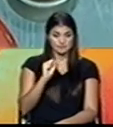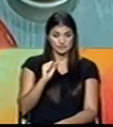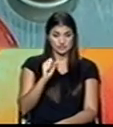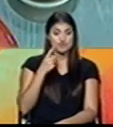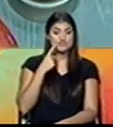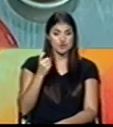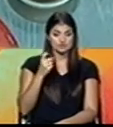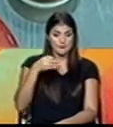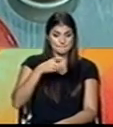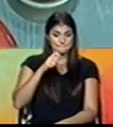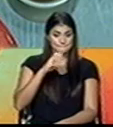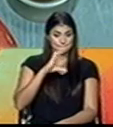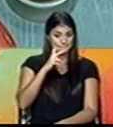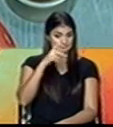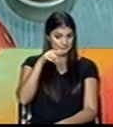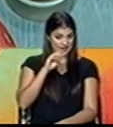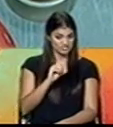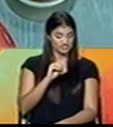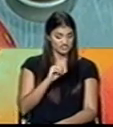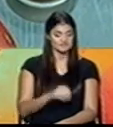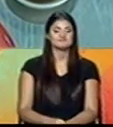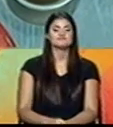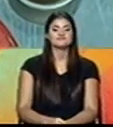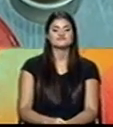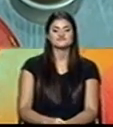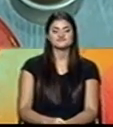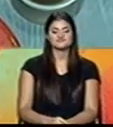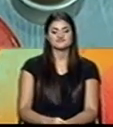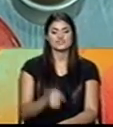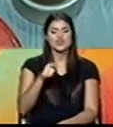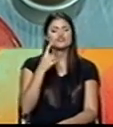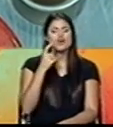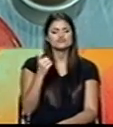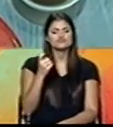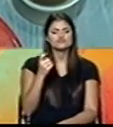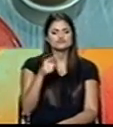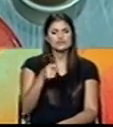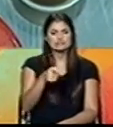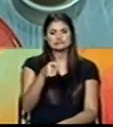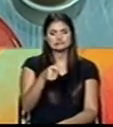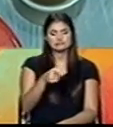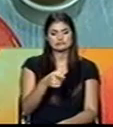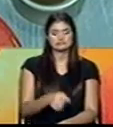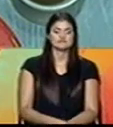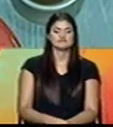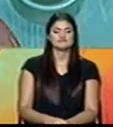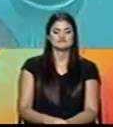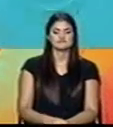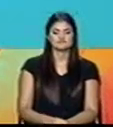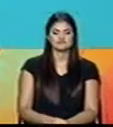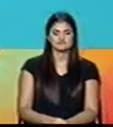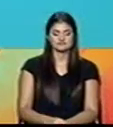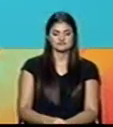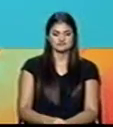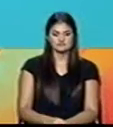pecans. Pecans. Como? Pecans. São aquelas nozes. São estas, estas. Não conhece aquele